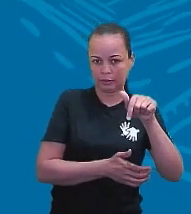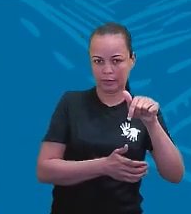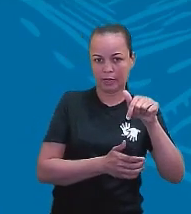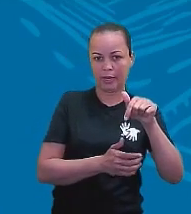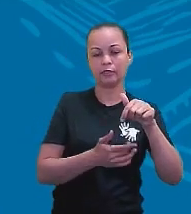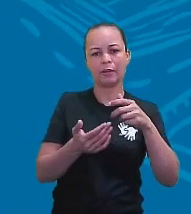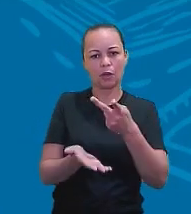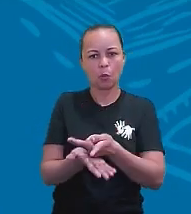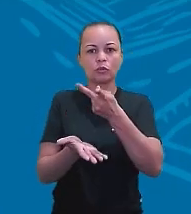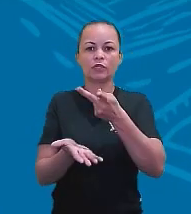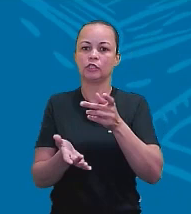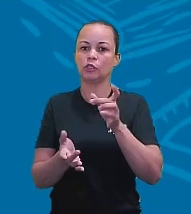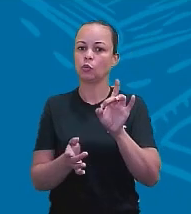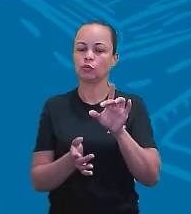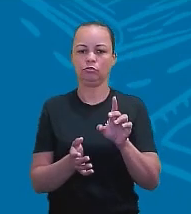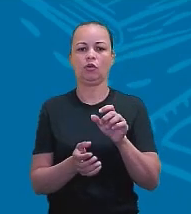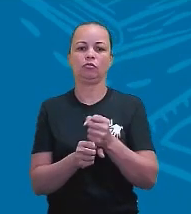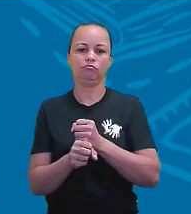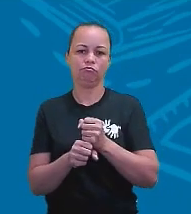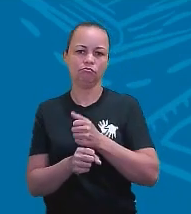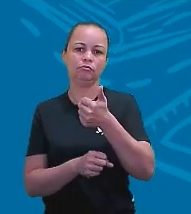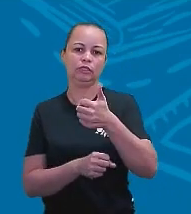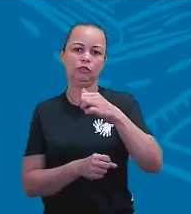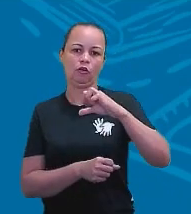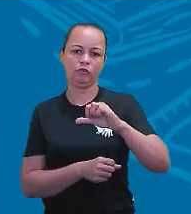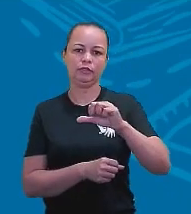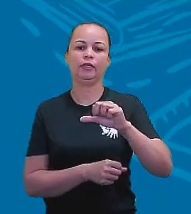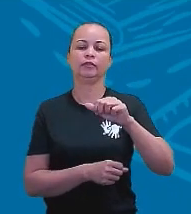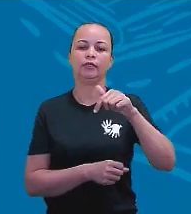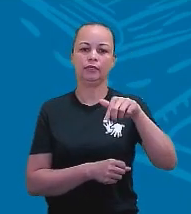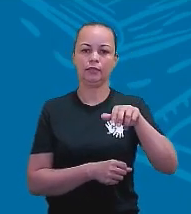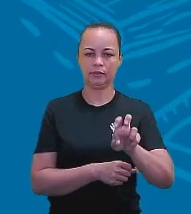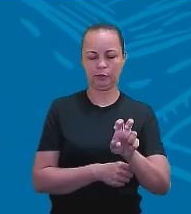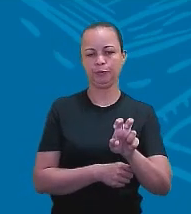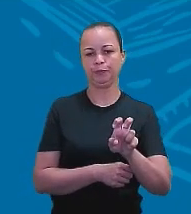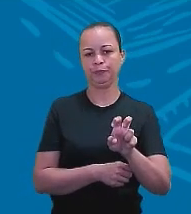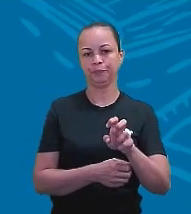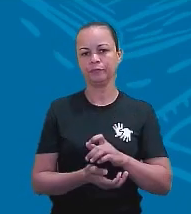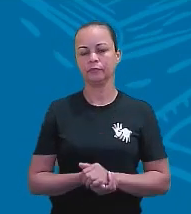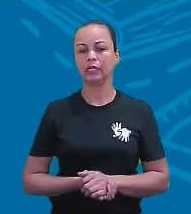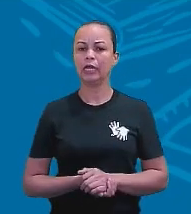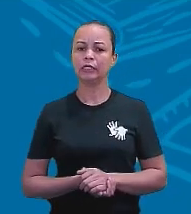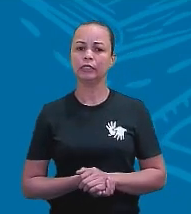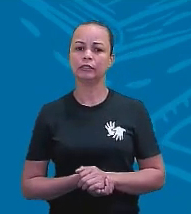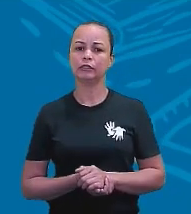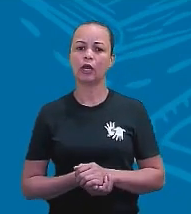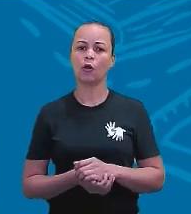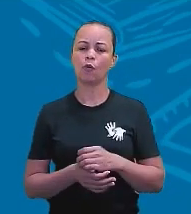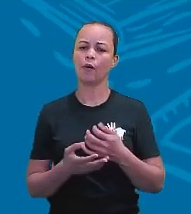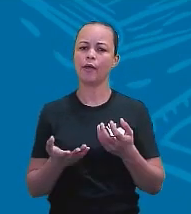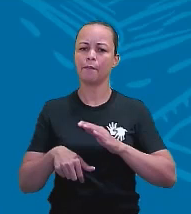ocorreu em 1975. Então, a gente tem aí fatos históricos e que a gente precisa também